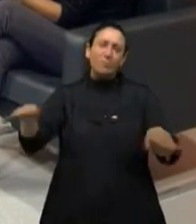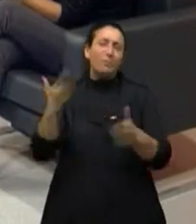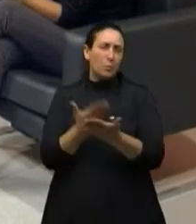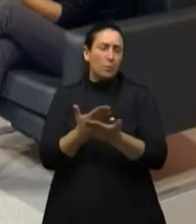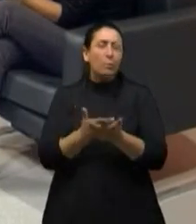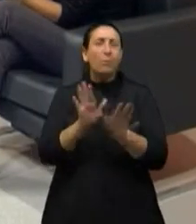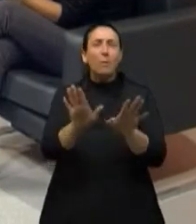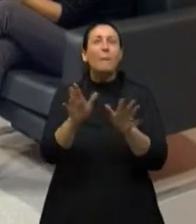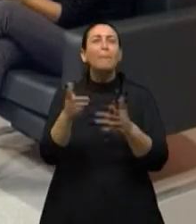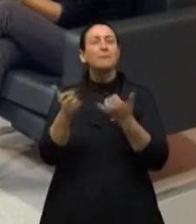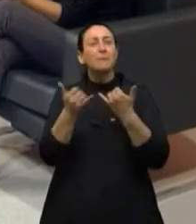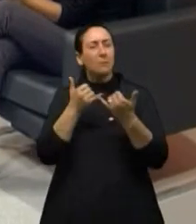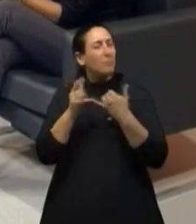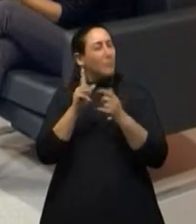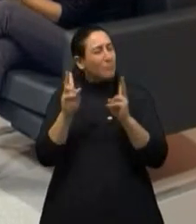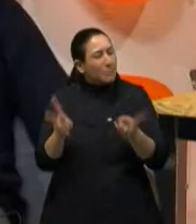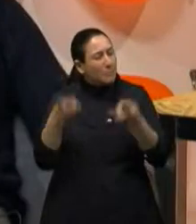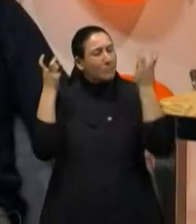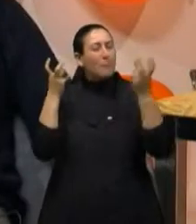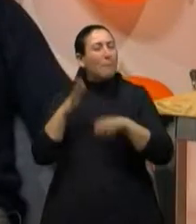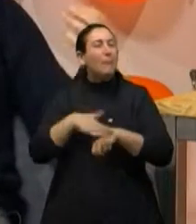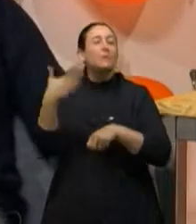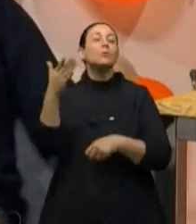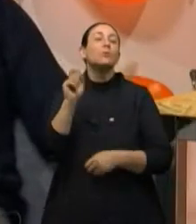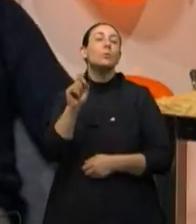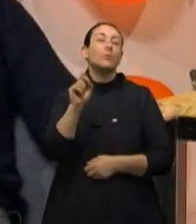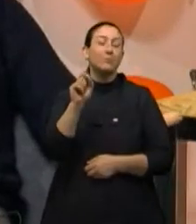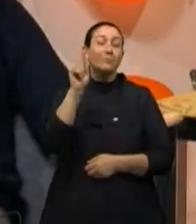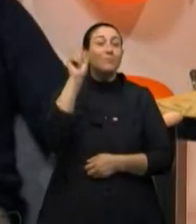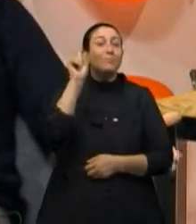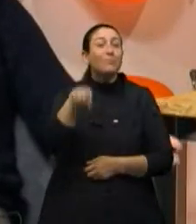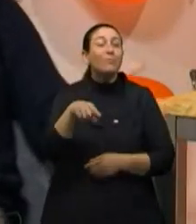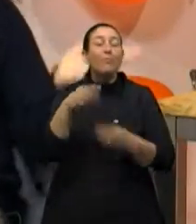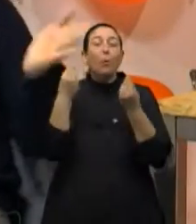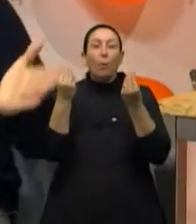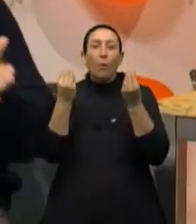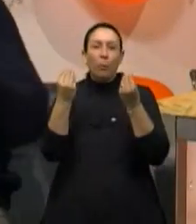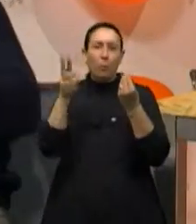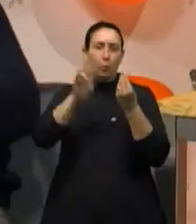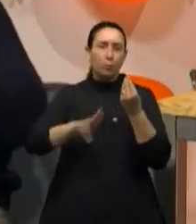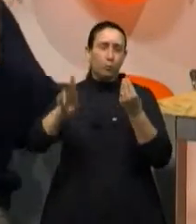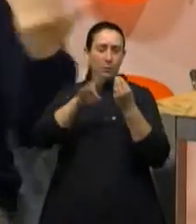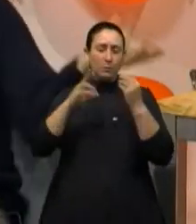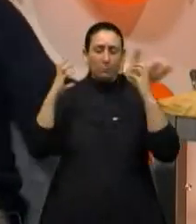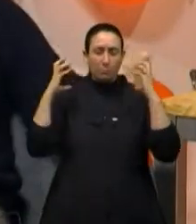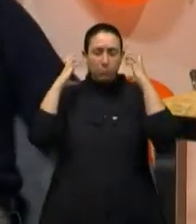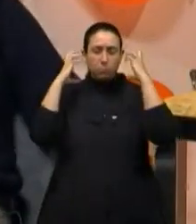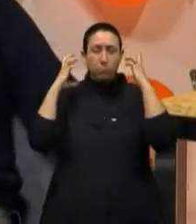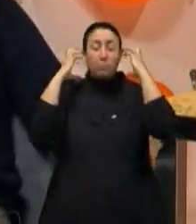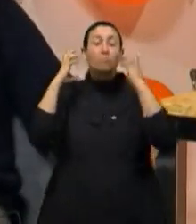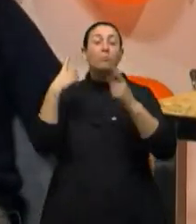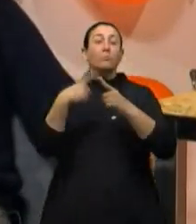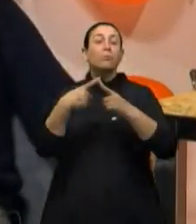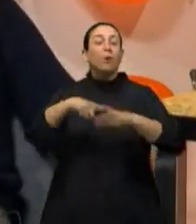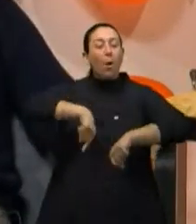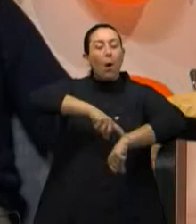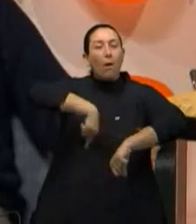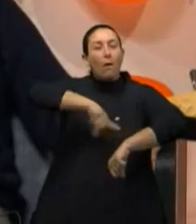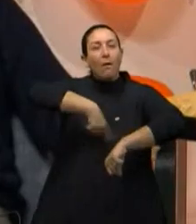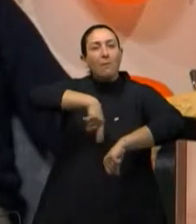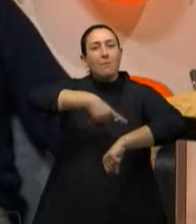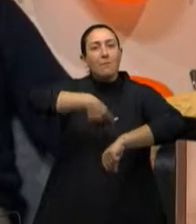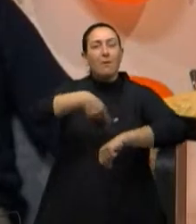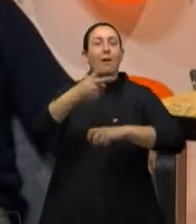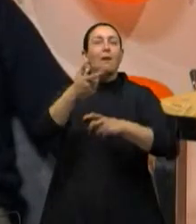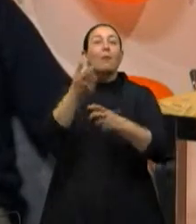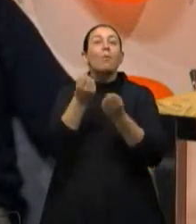né mas o o que hoje mais prejudica é a intensidade E o número de horas que você fica exposto a esse tipo de